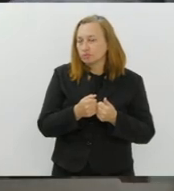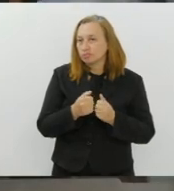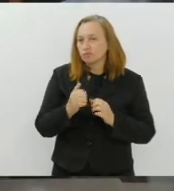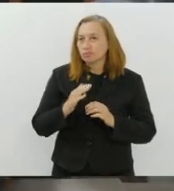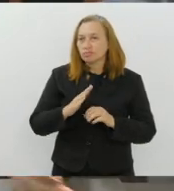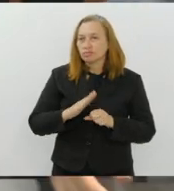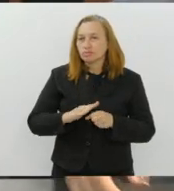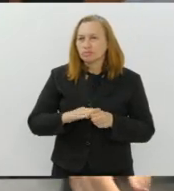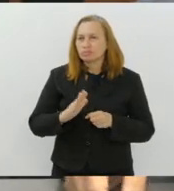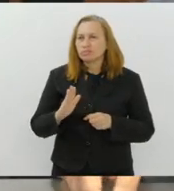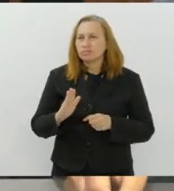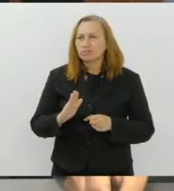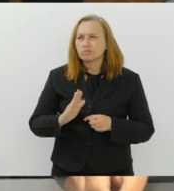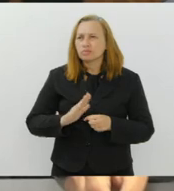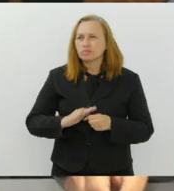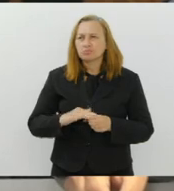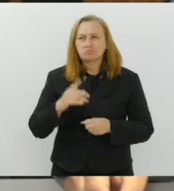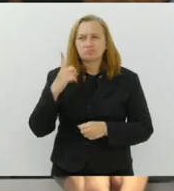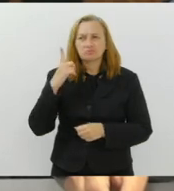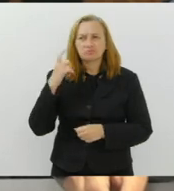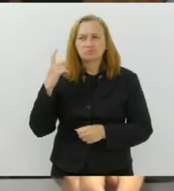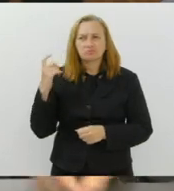Dá uma ajuda.